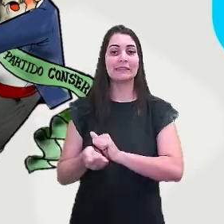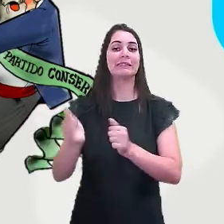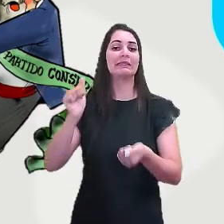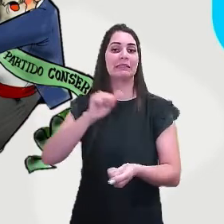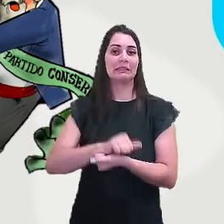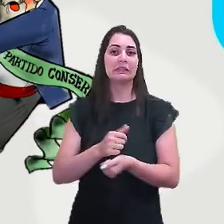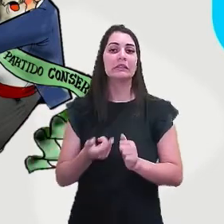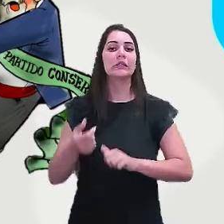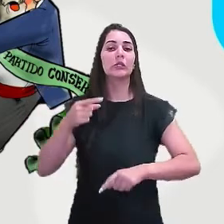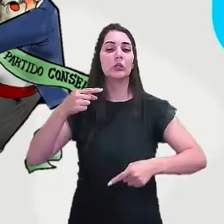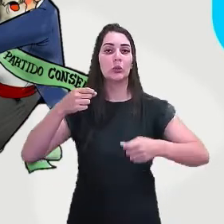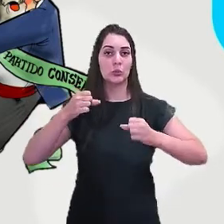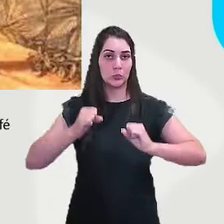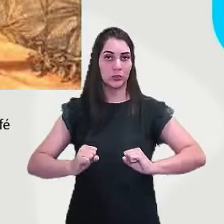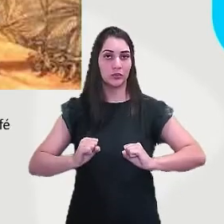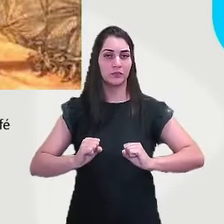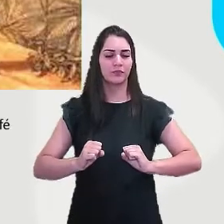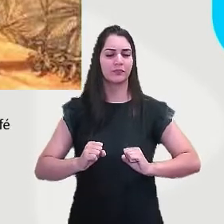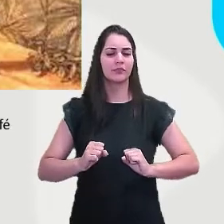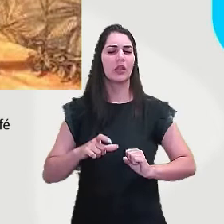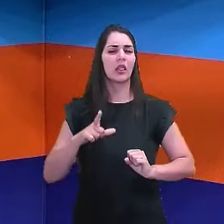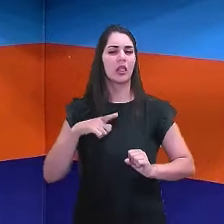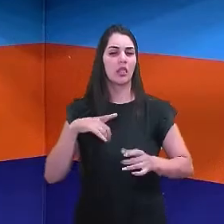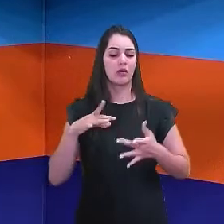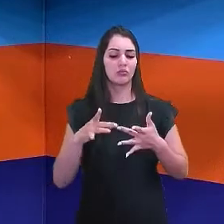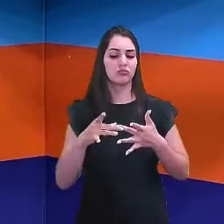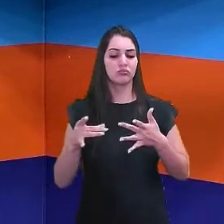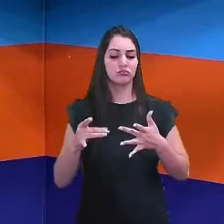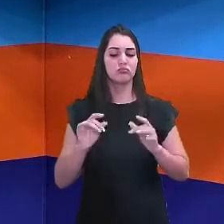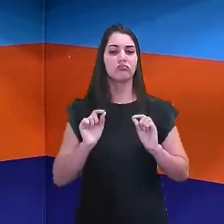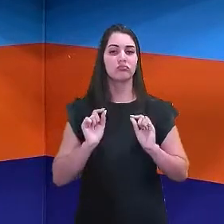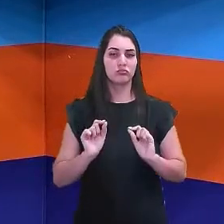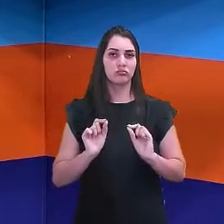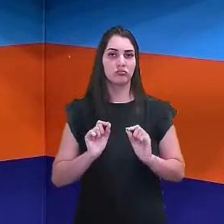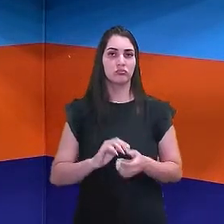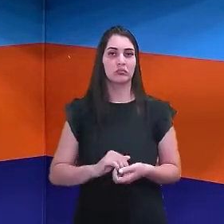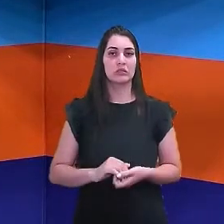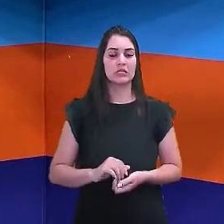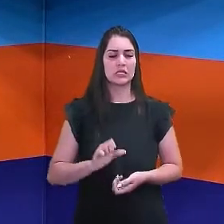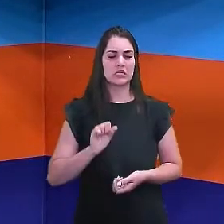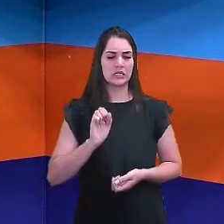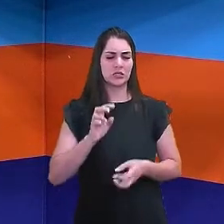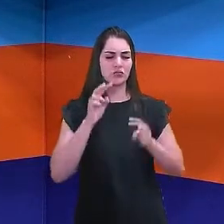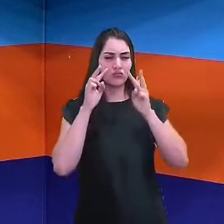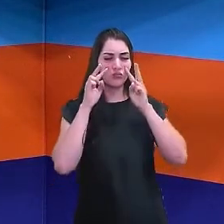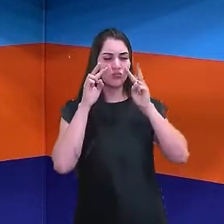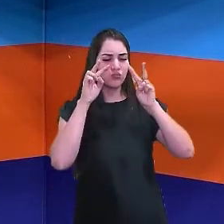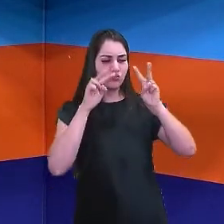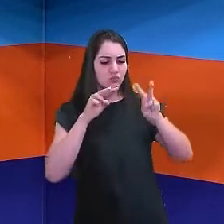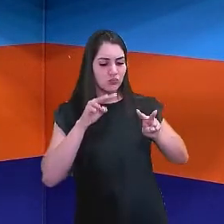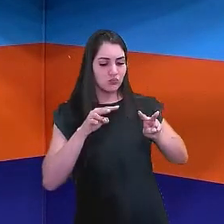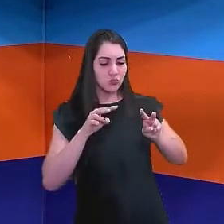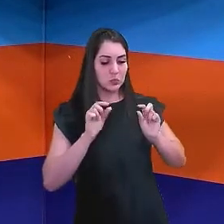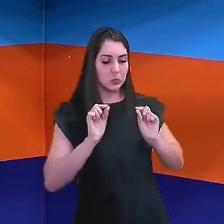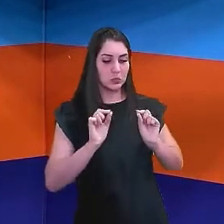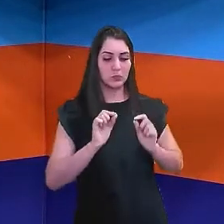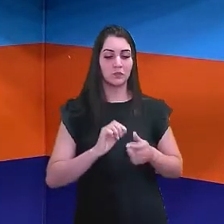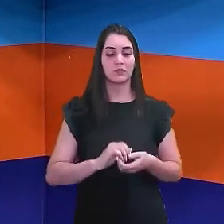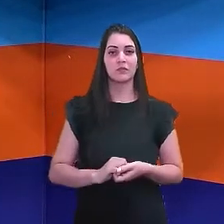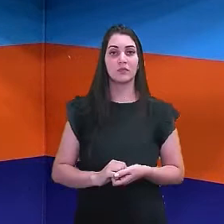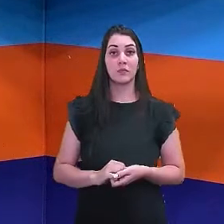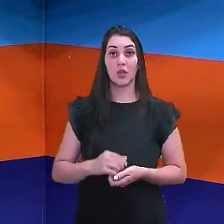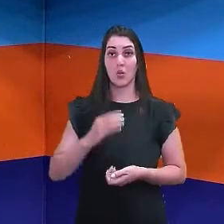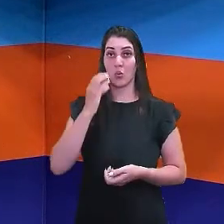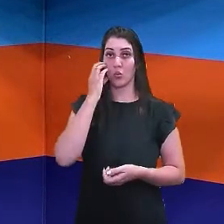vale salientar um detalhe. Se nós observarmos, o Dom